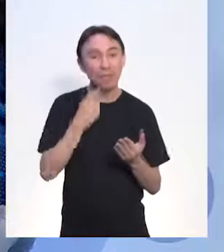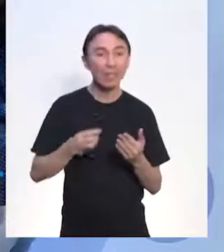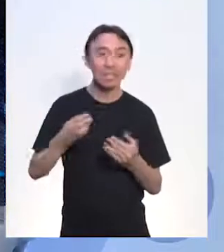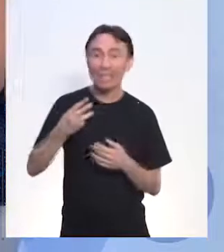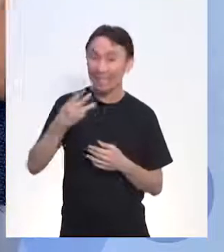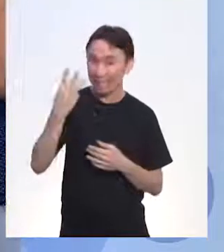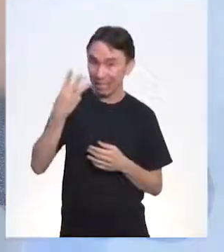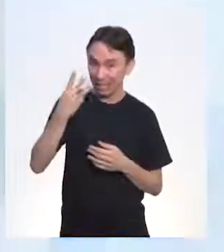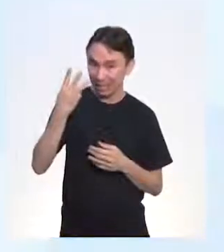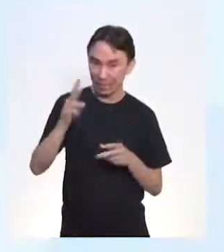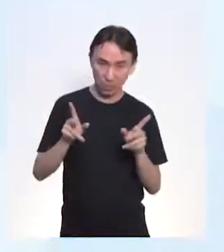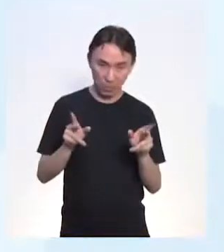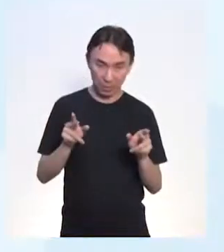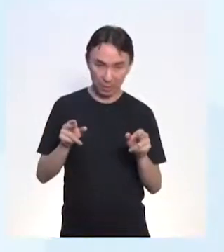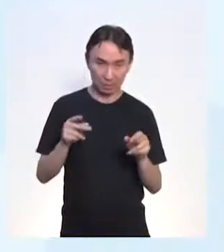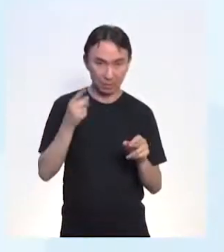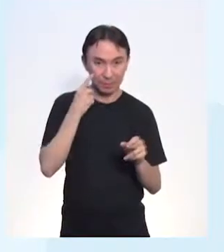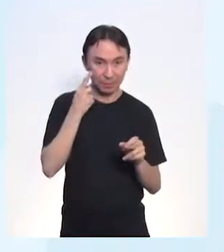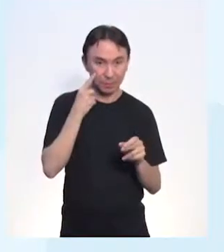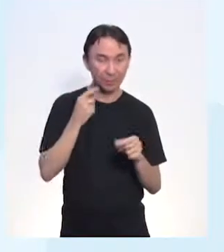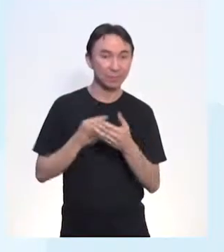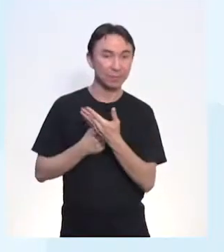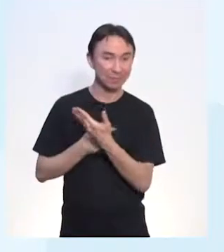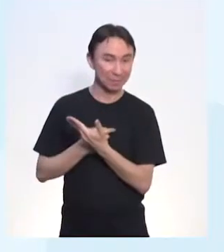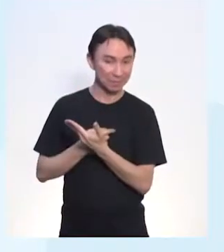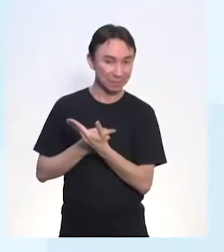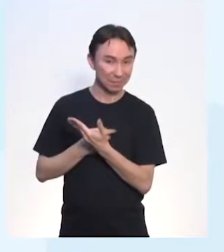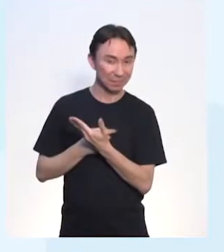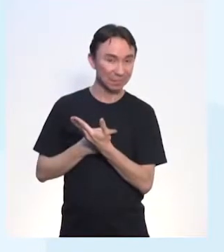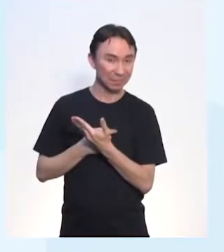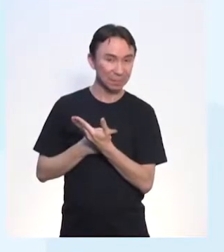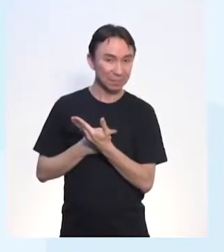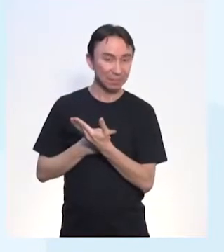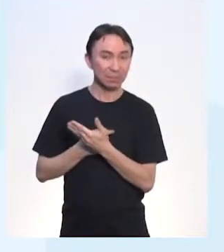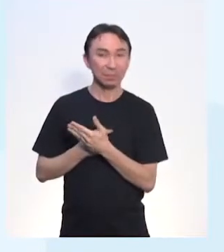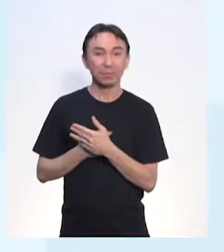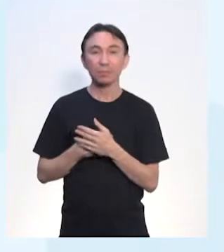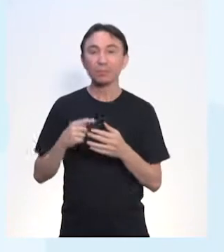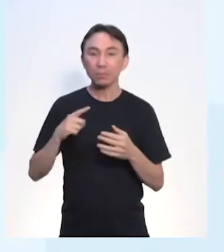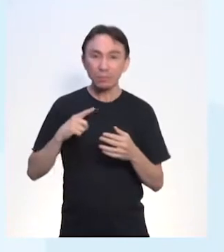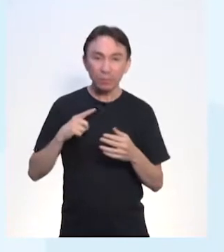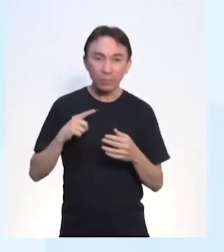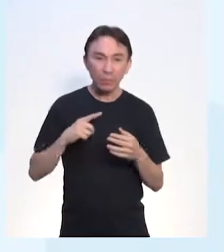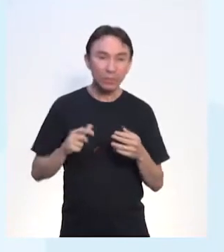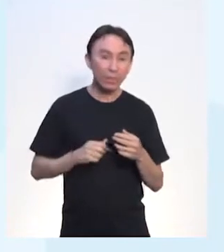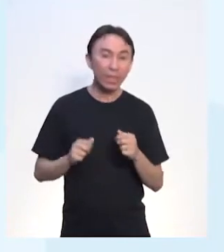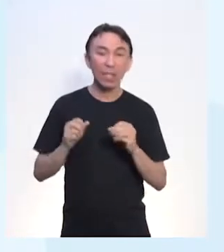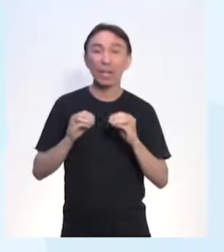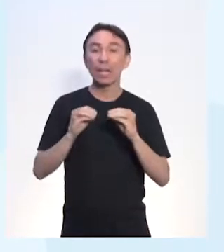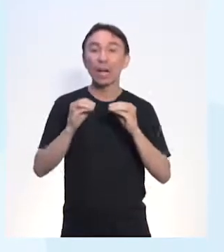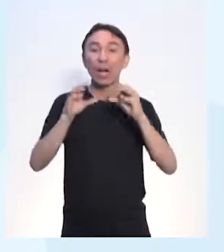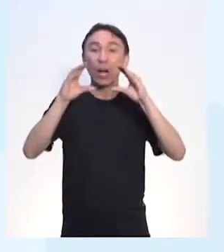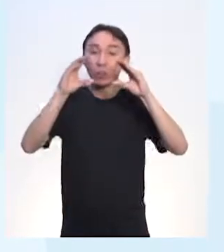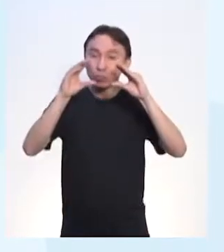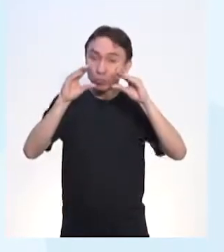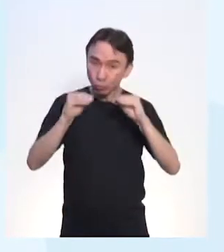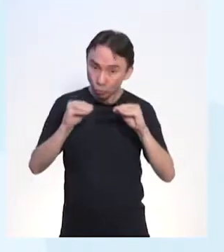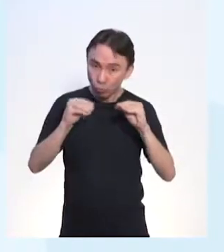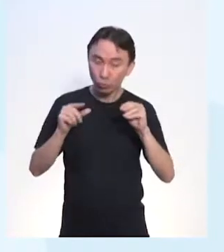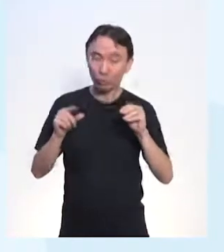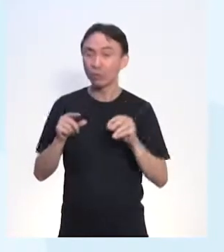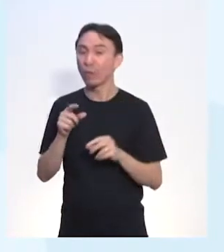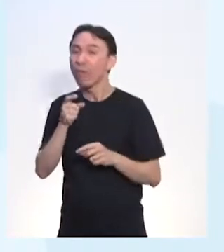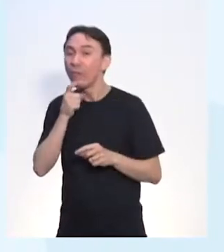terceira igualdade. Aqui, nós estamos relacionando o triângulo azul escuro com o